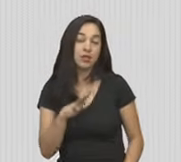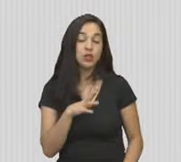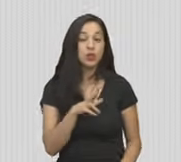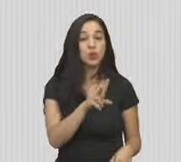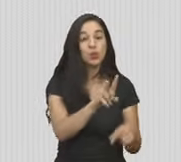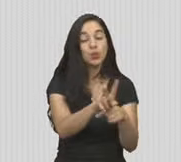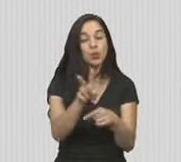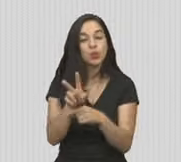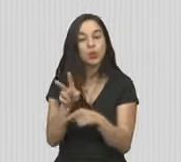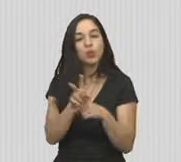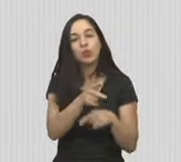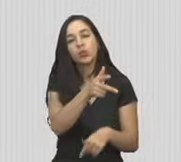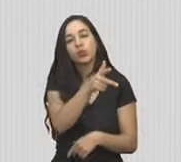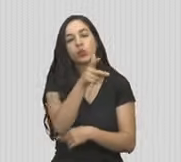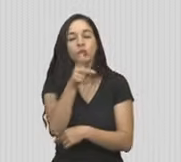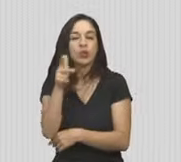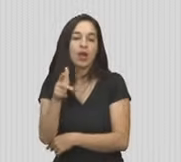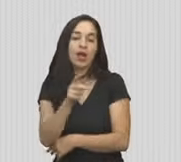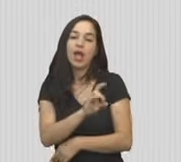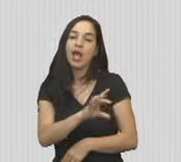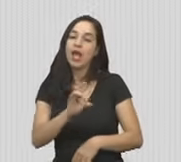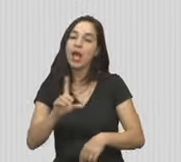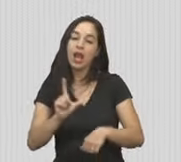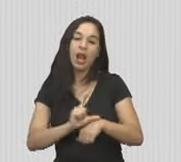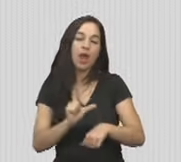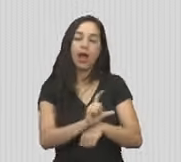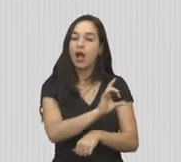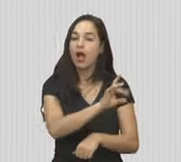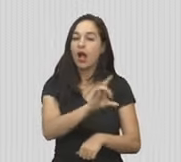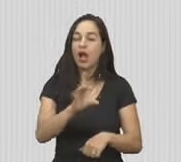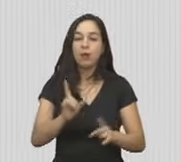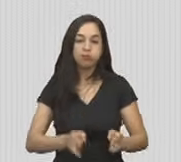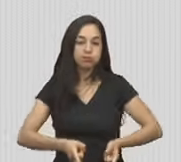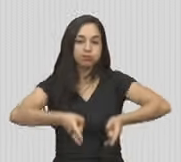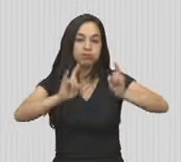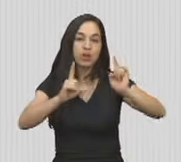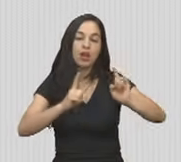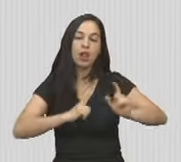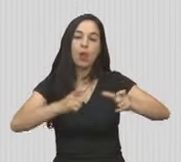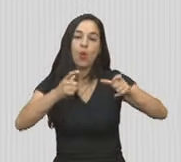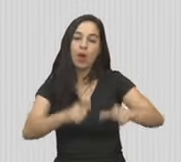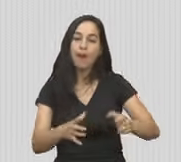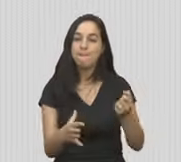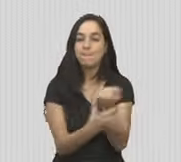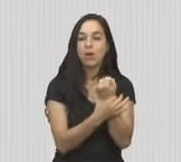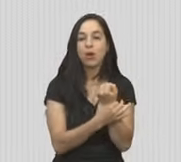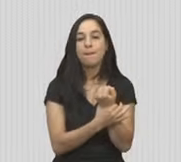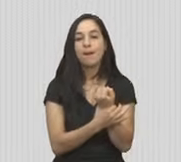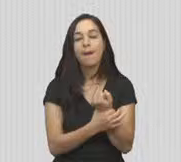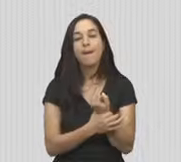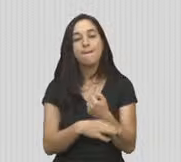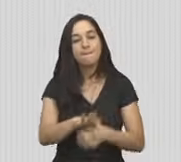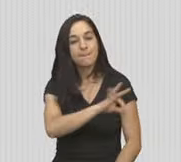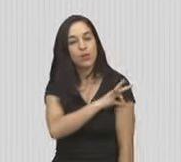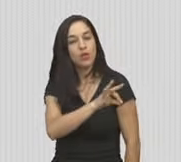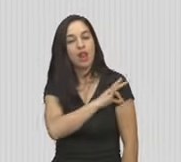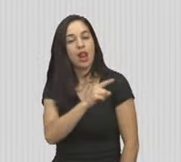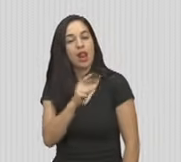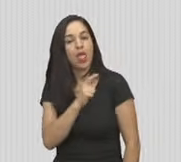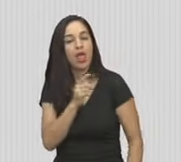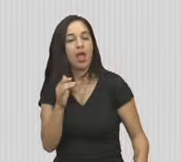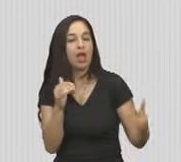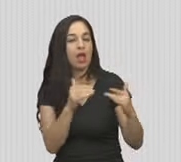imagine cada comércio, cada condomínio virando um ponto de proteção, virando olhos da polícia, e